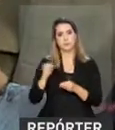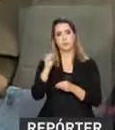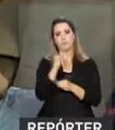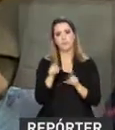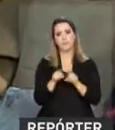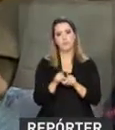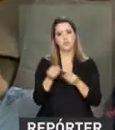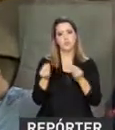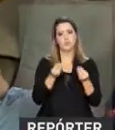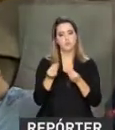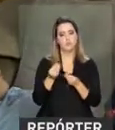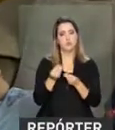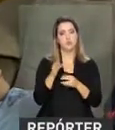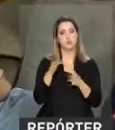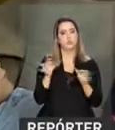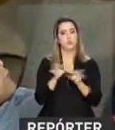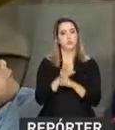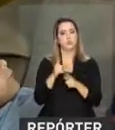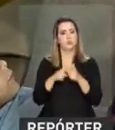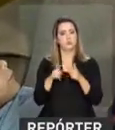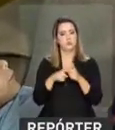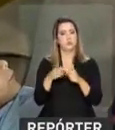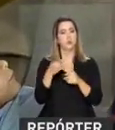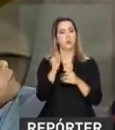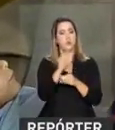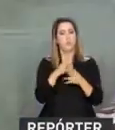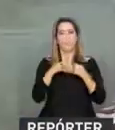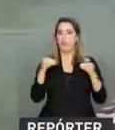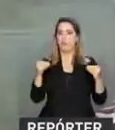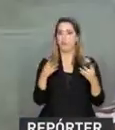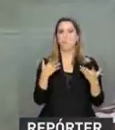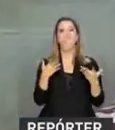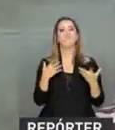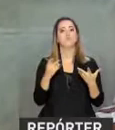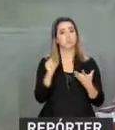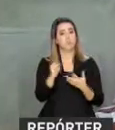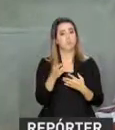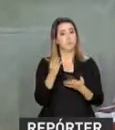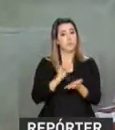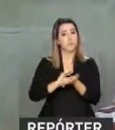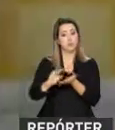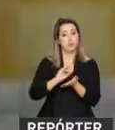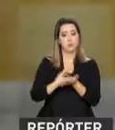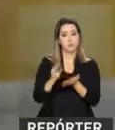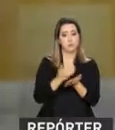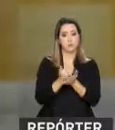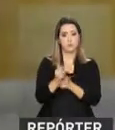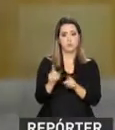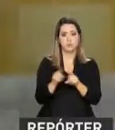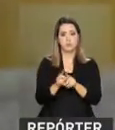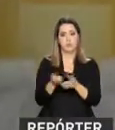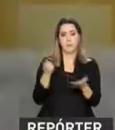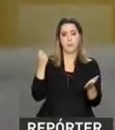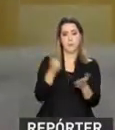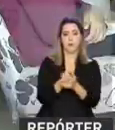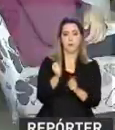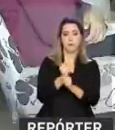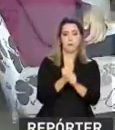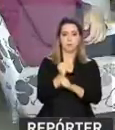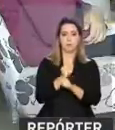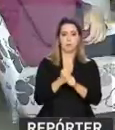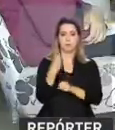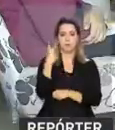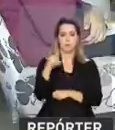tivesse como tá resolvendo, né, como tá se curando. Além de um investimento inicial, Alessandra desembolsa por ano cerca